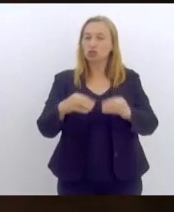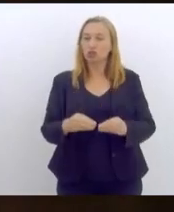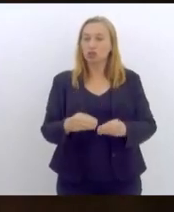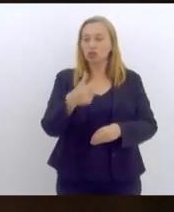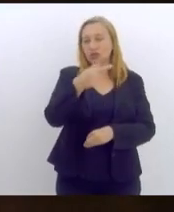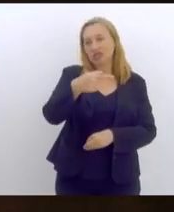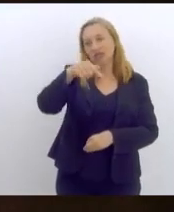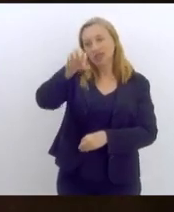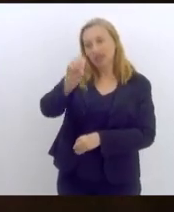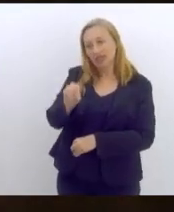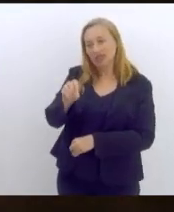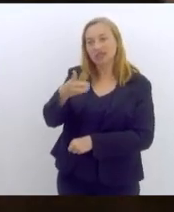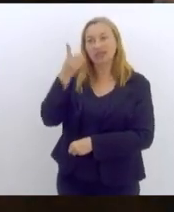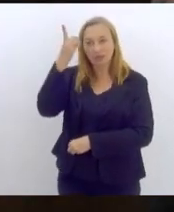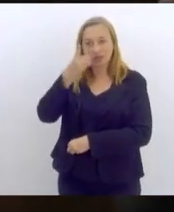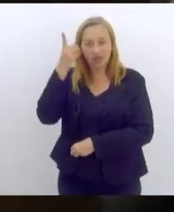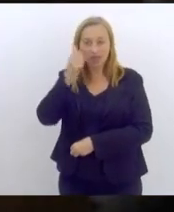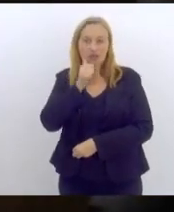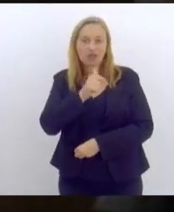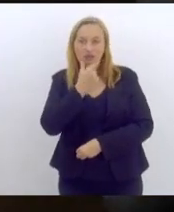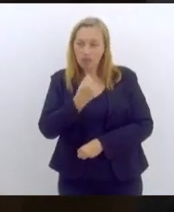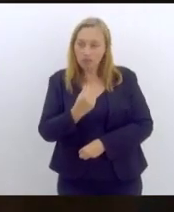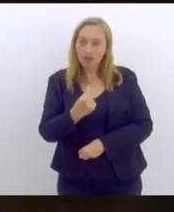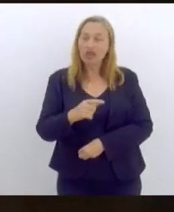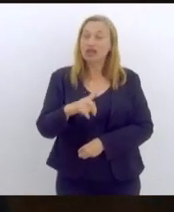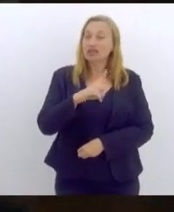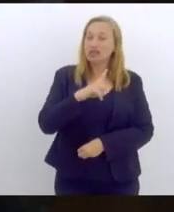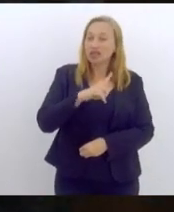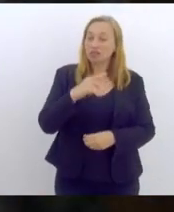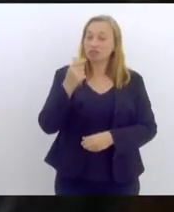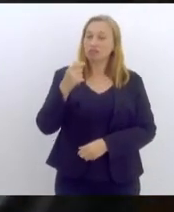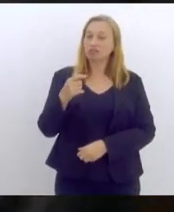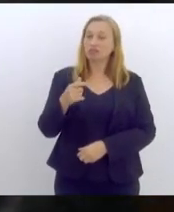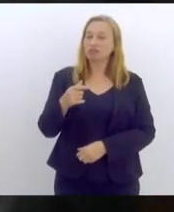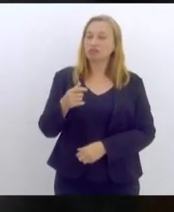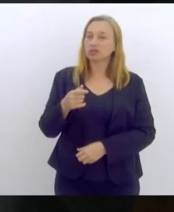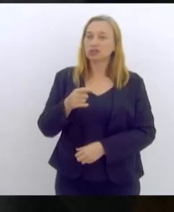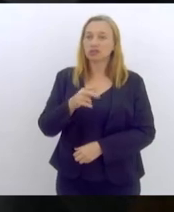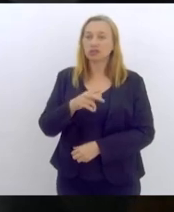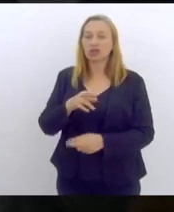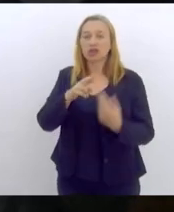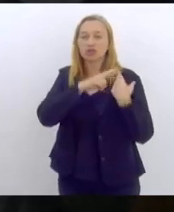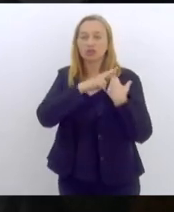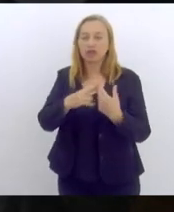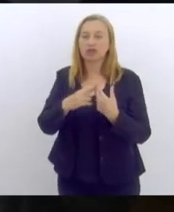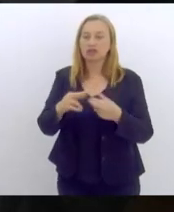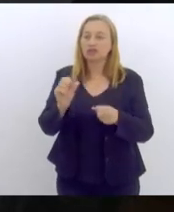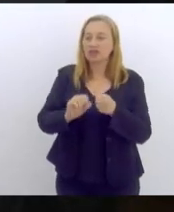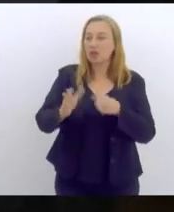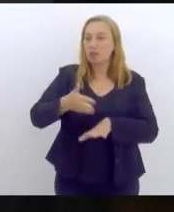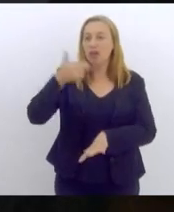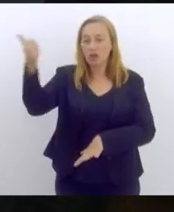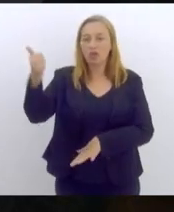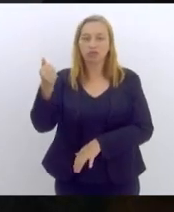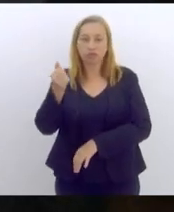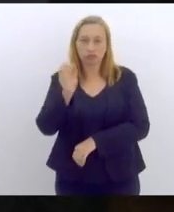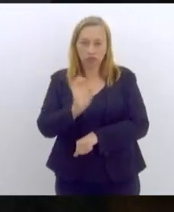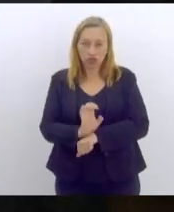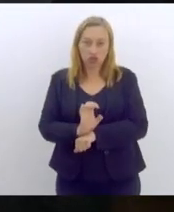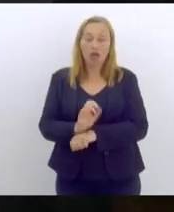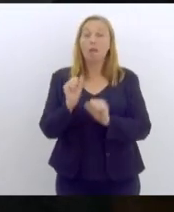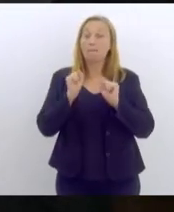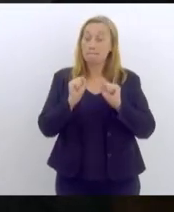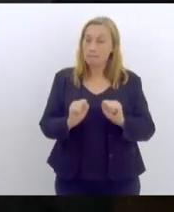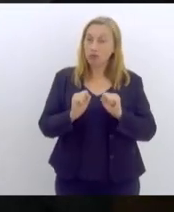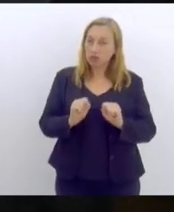70 deputados e deputadas. Nós temos a obrigação de fazermos o melhor pelo nosso Estado. Podemos